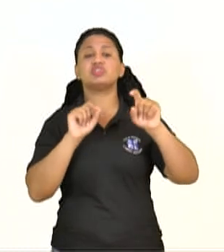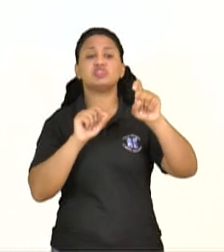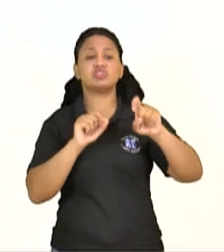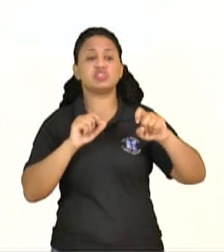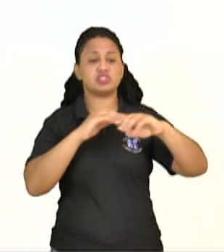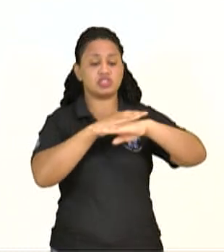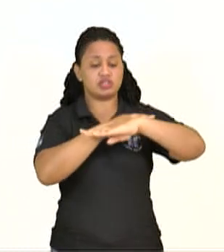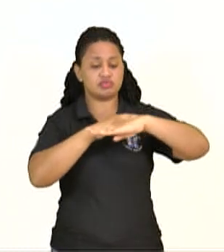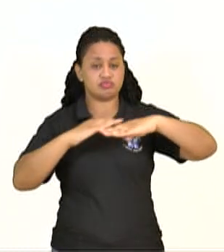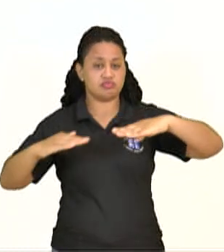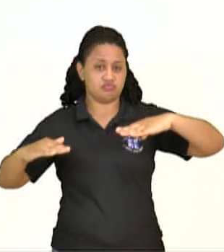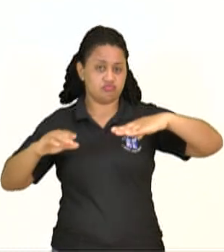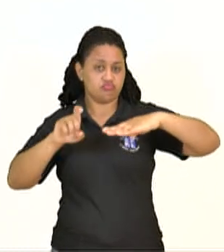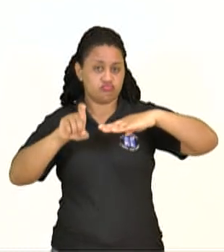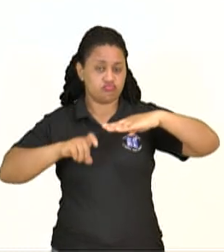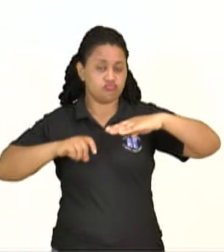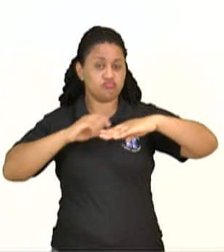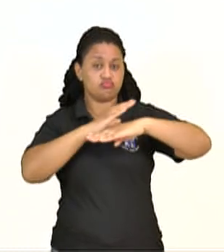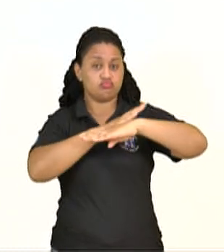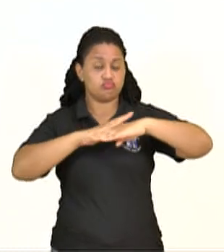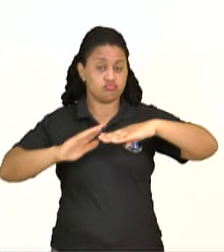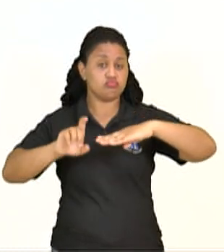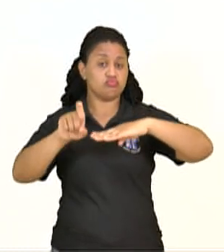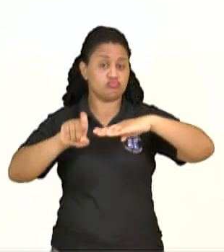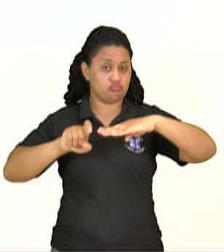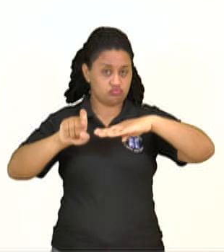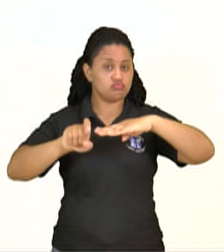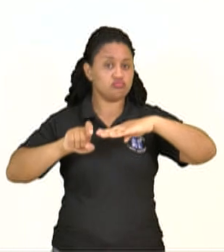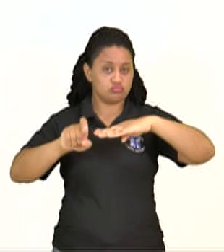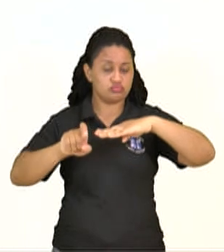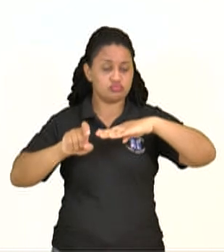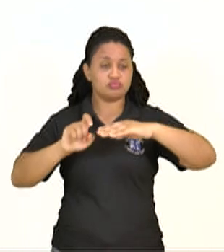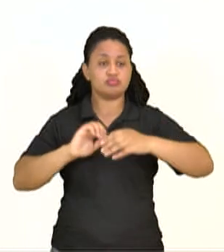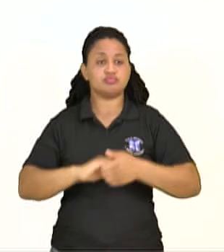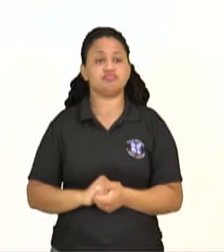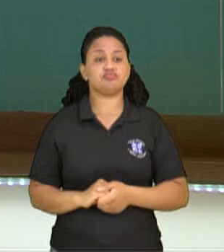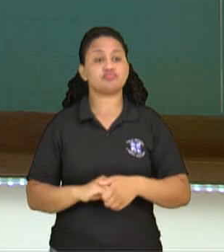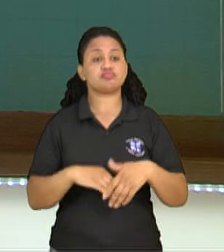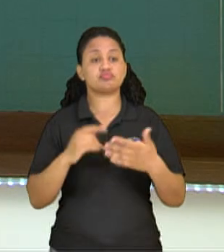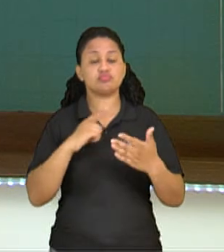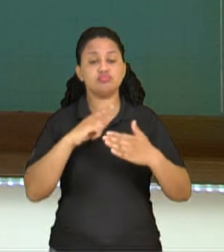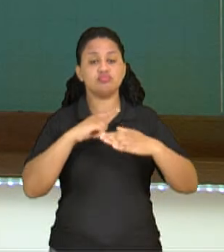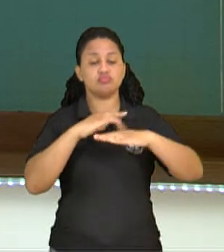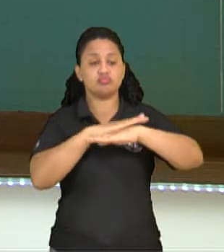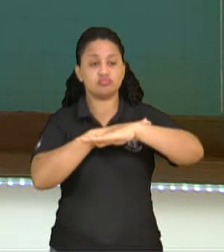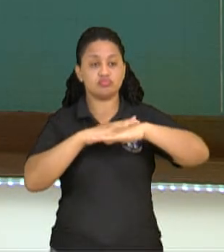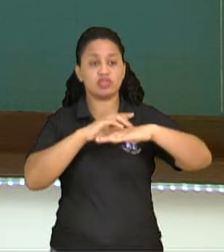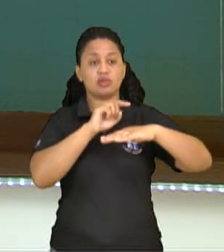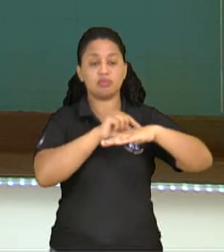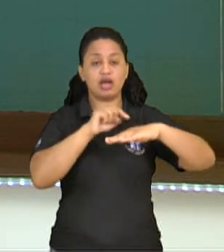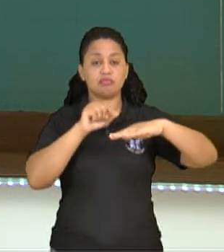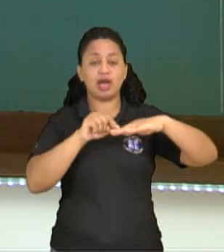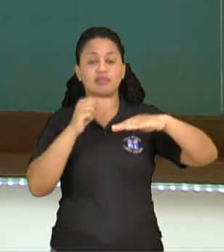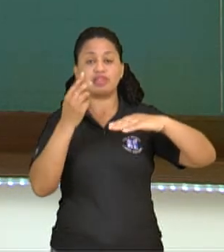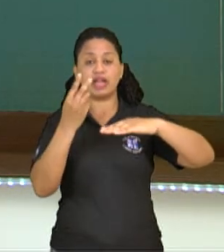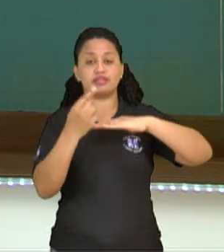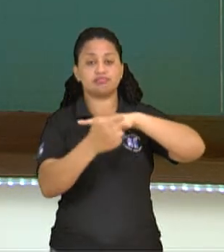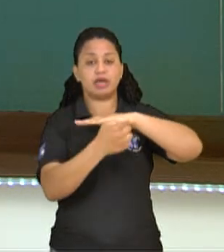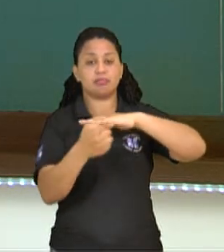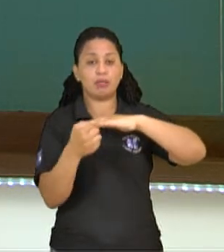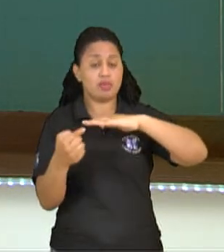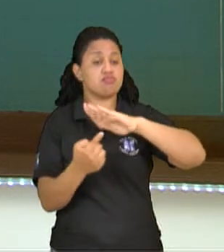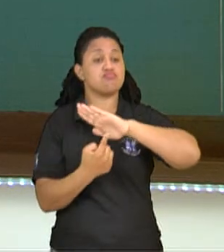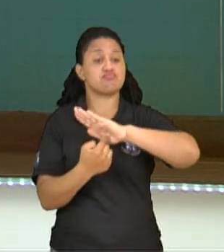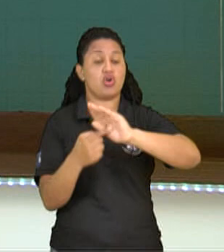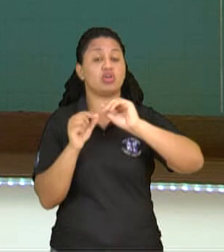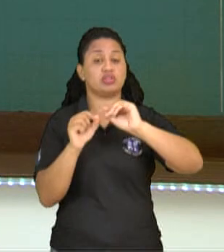É essa reta horizontal, né? Que é a reta do eixo x. Então, nós temos três pontinhos que indicam quem são as raízes dessa função.